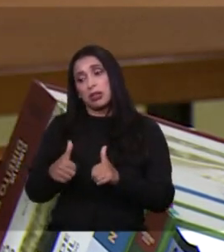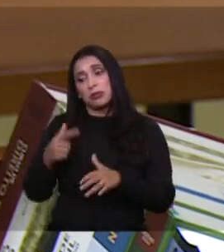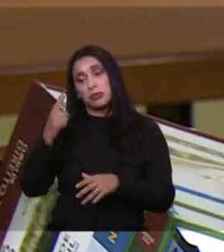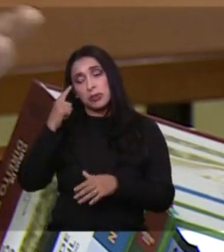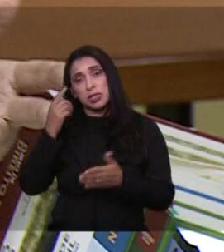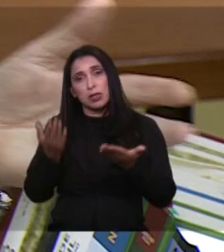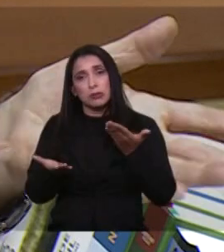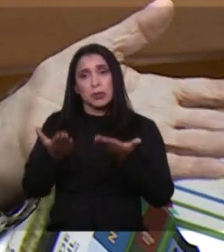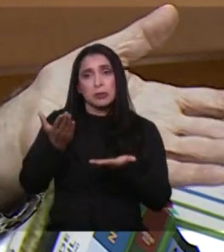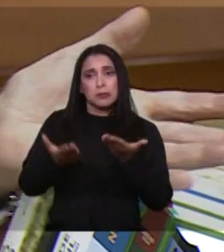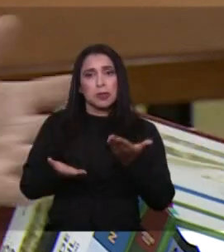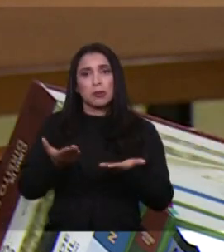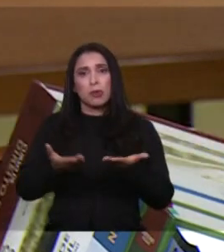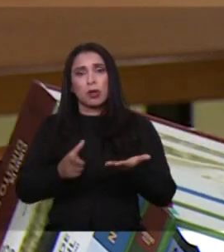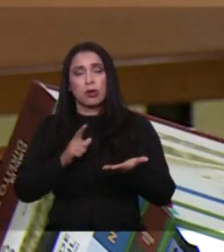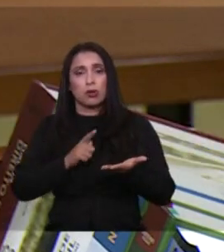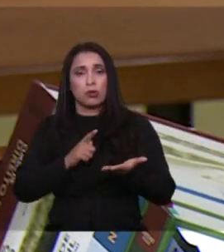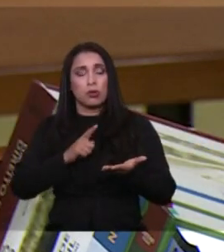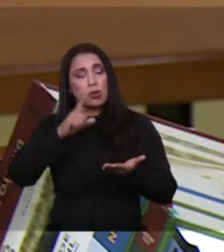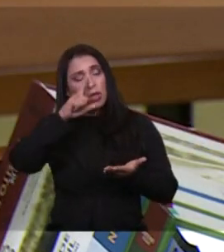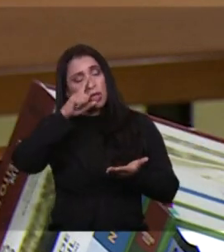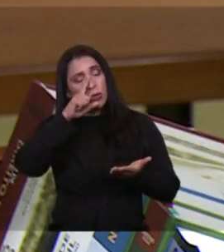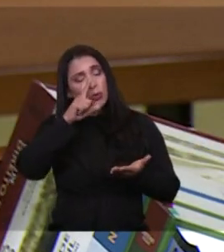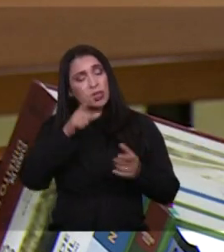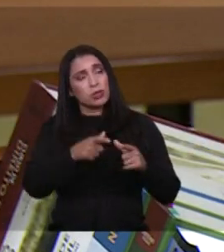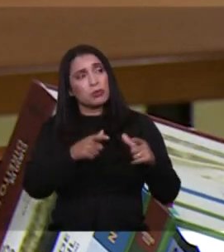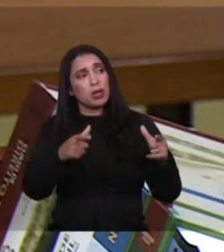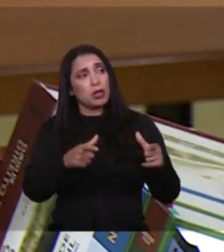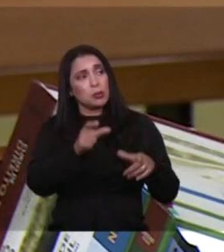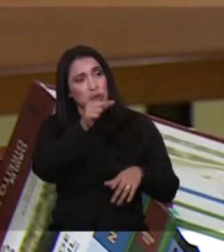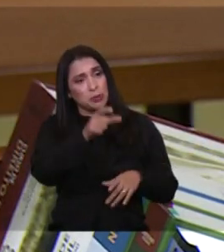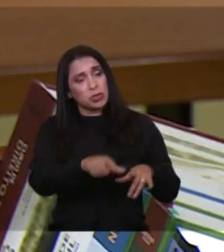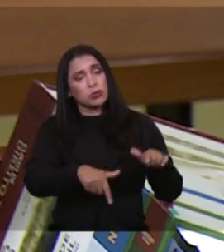Qual é o risco maior para o trabalhador?